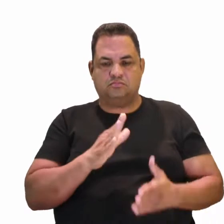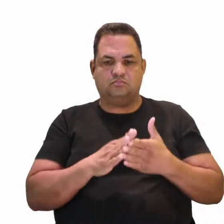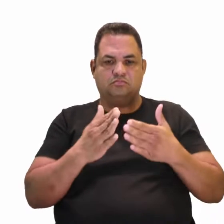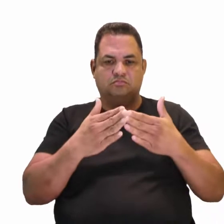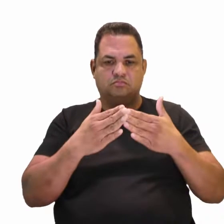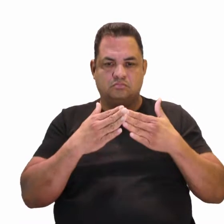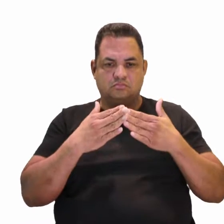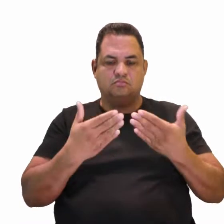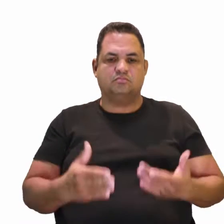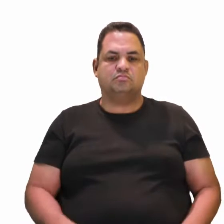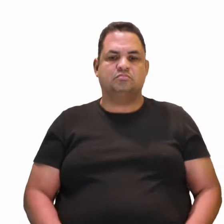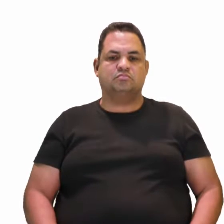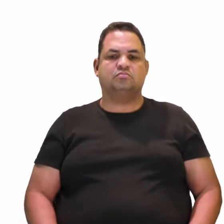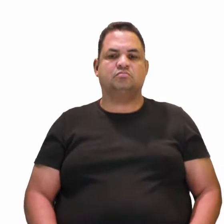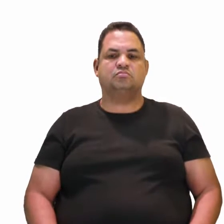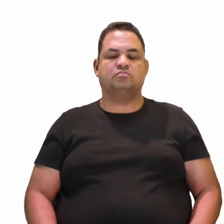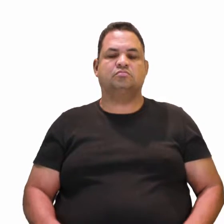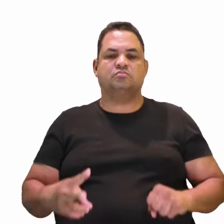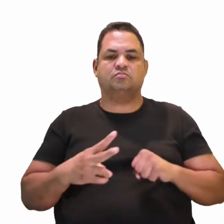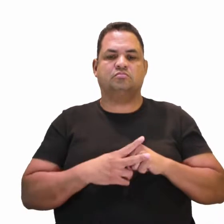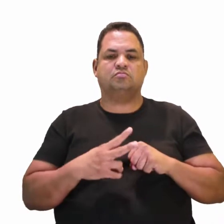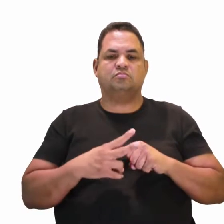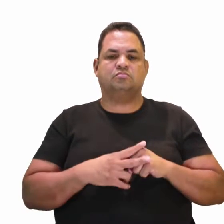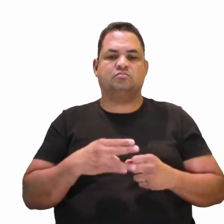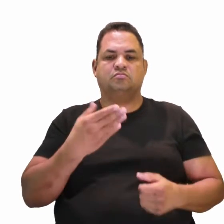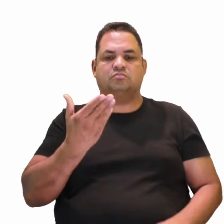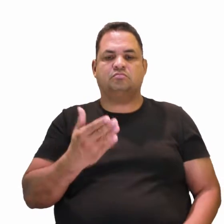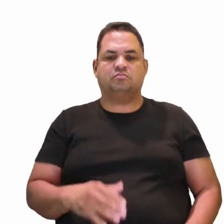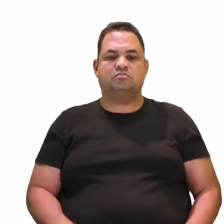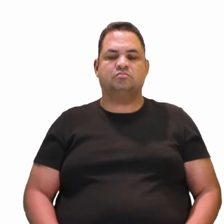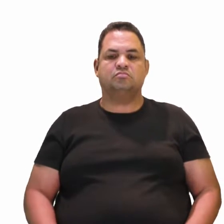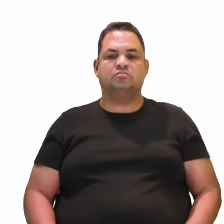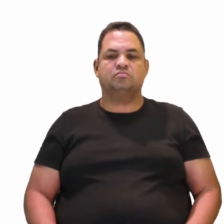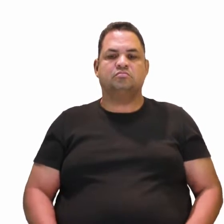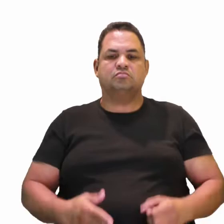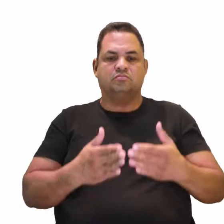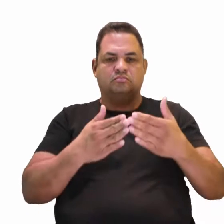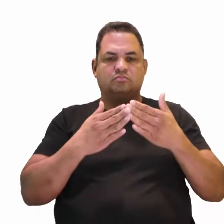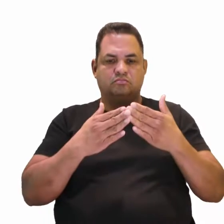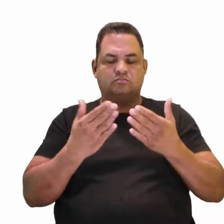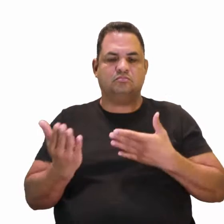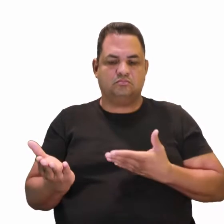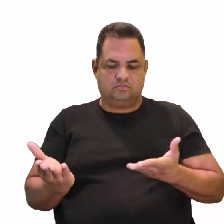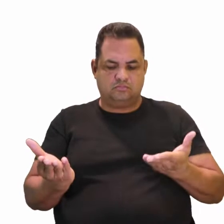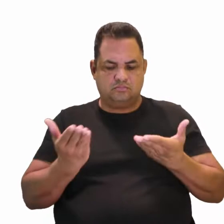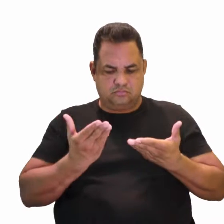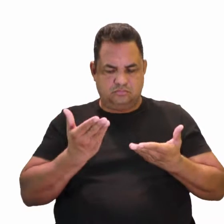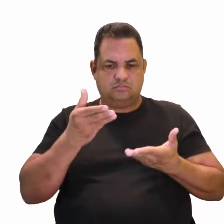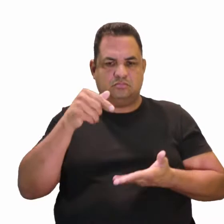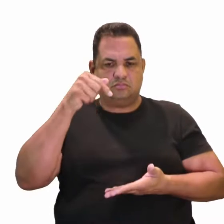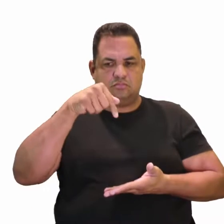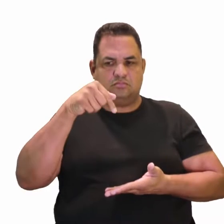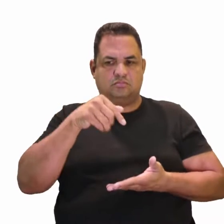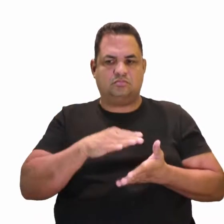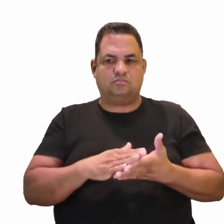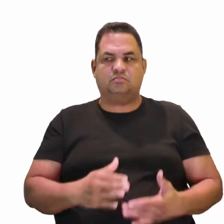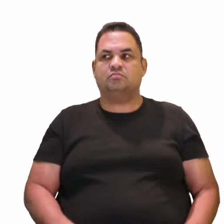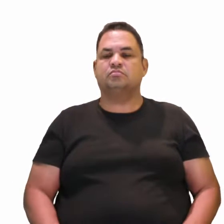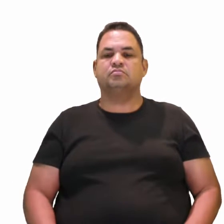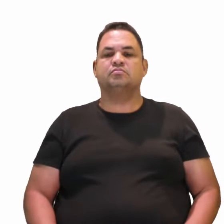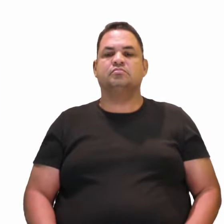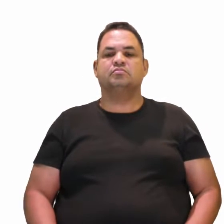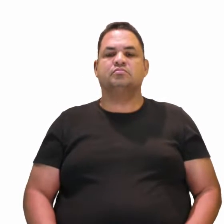here. Please come here. E o verbo seria esse come. Então, por favor, venha aqui. Para fazer